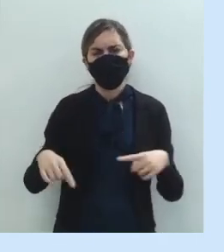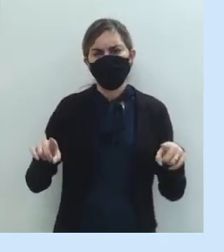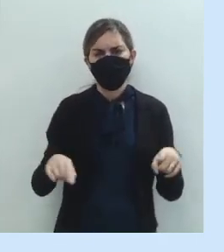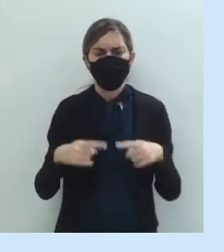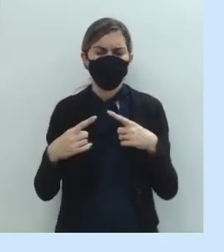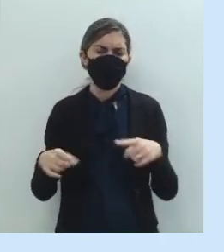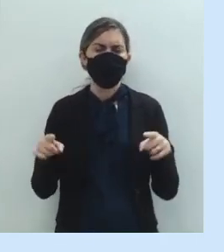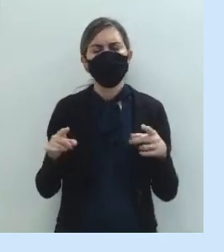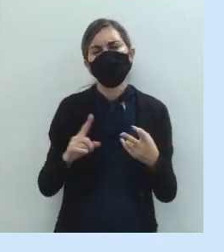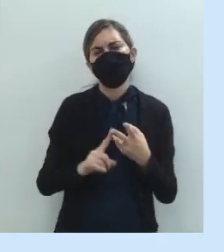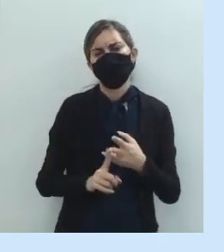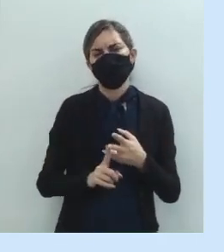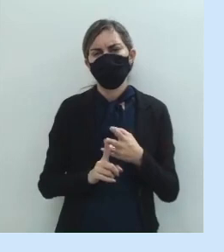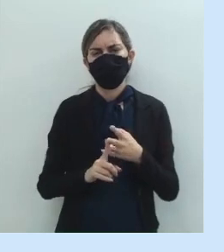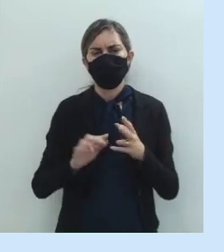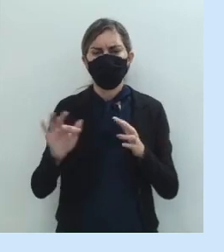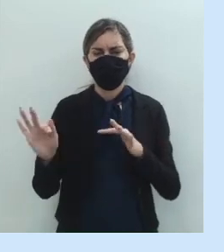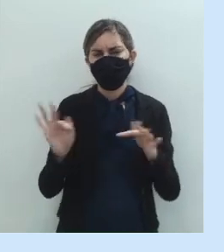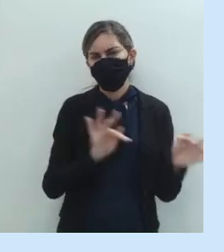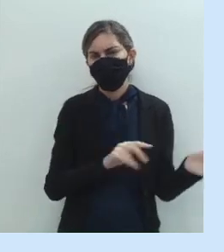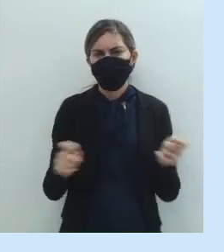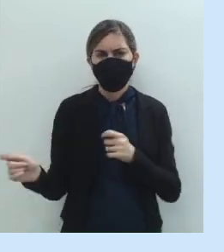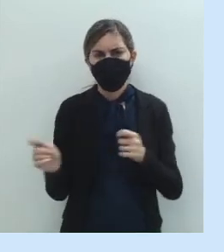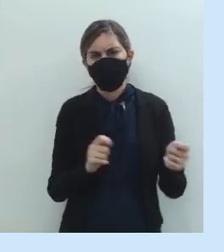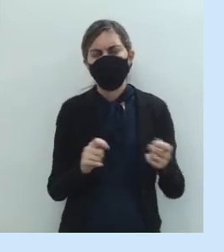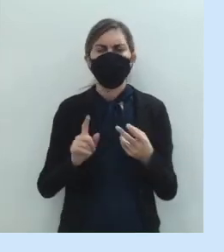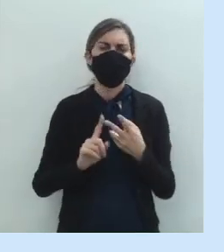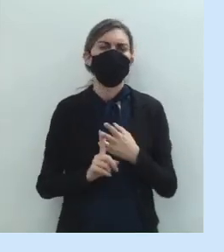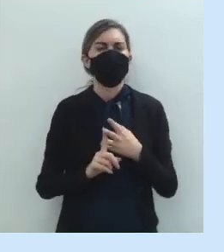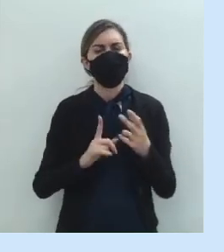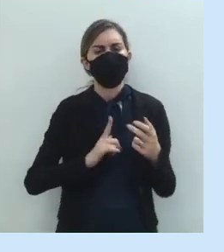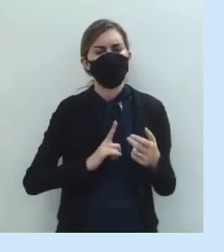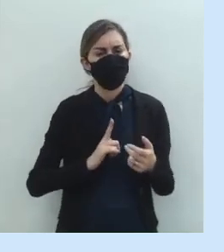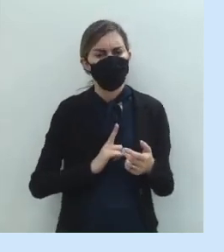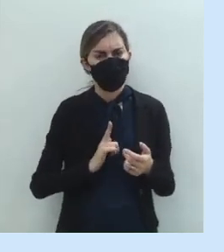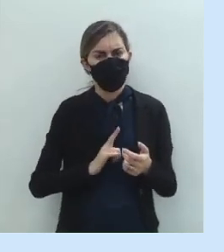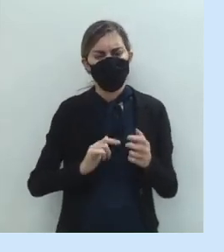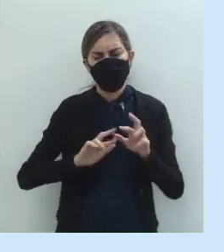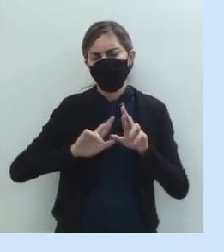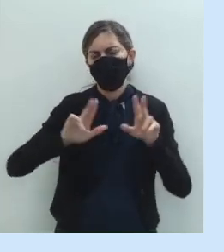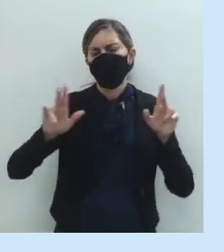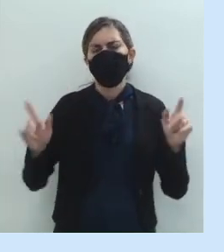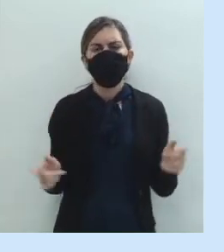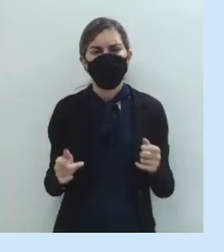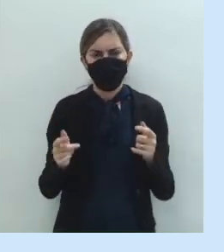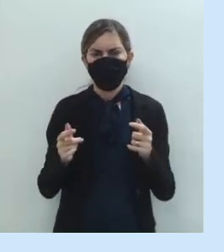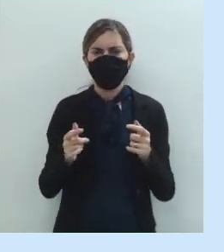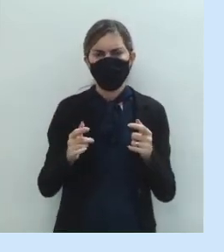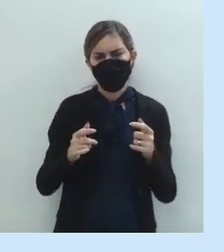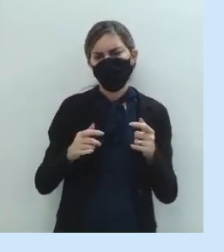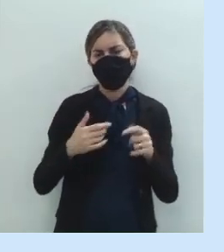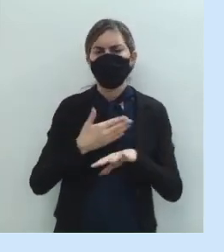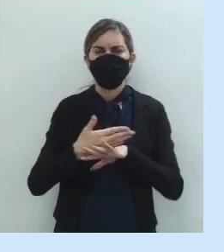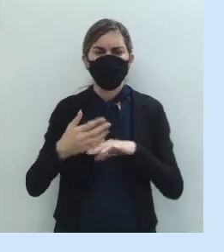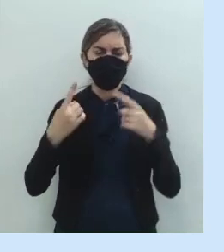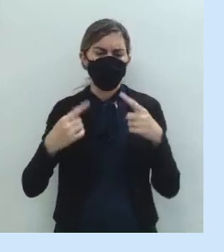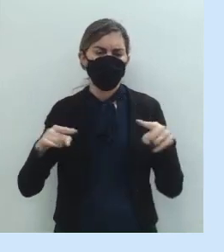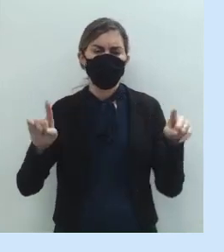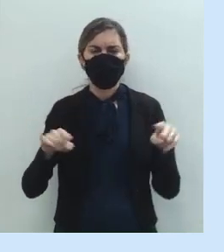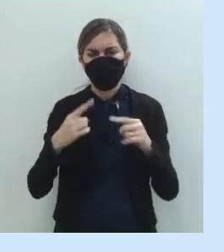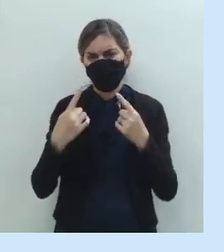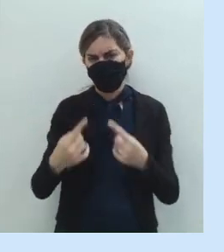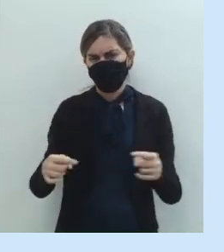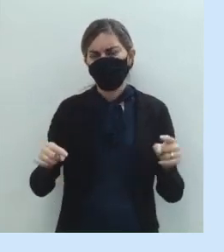brega funk, como o frevo. Então a gente vai ter aí uma variedade enorme de estilos musicais se desenvolvendo